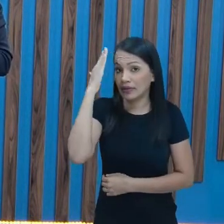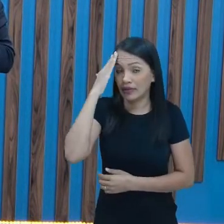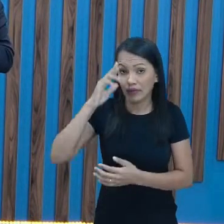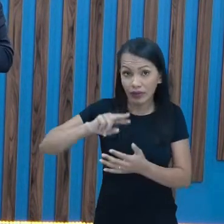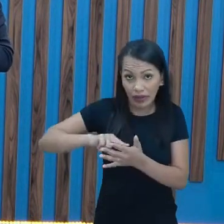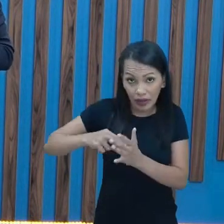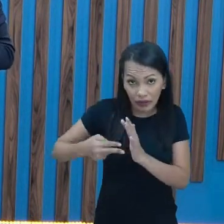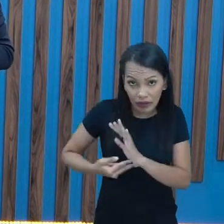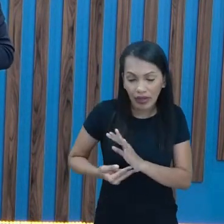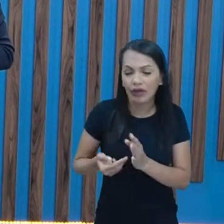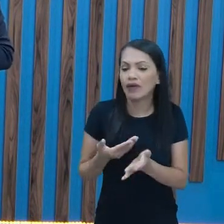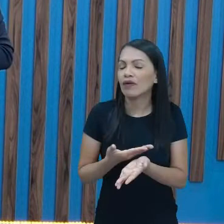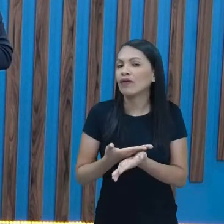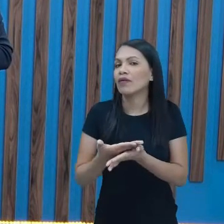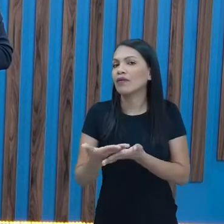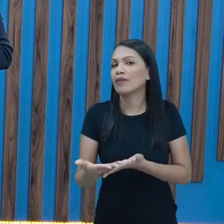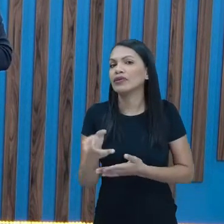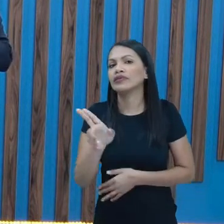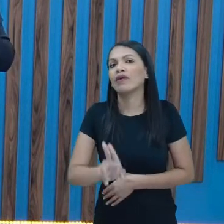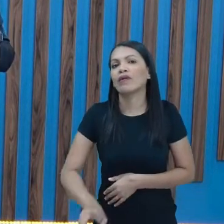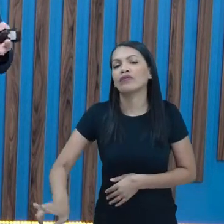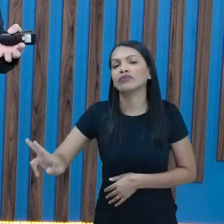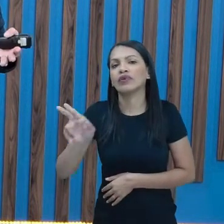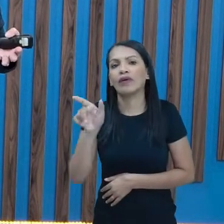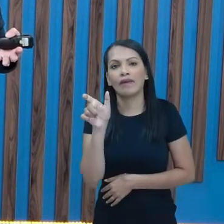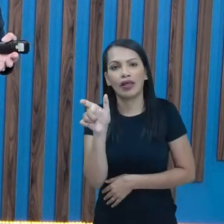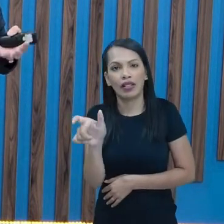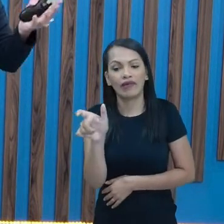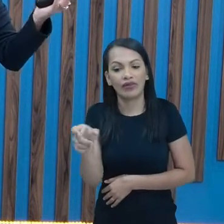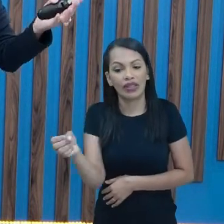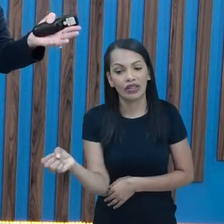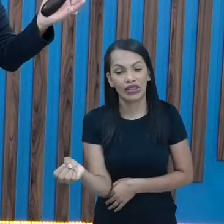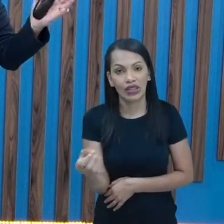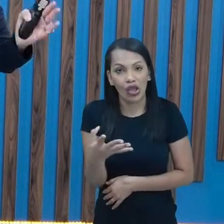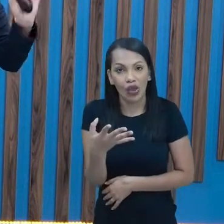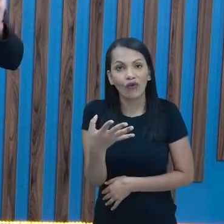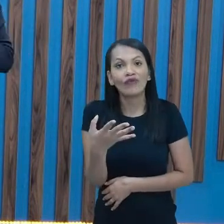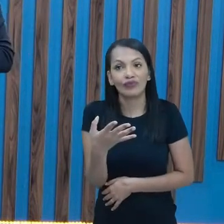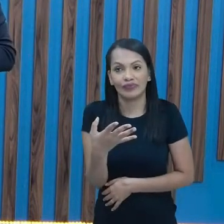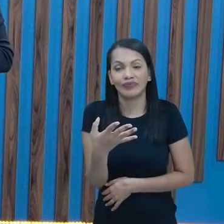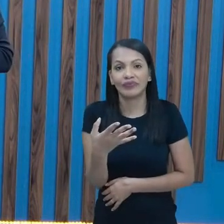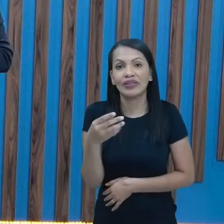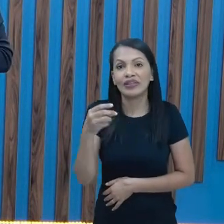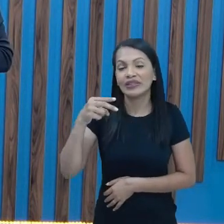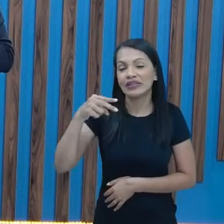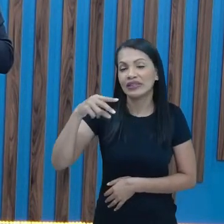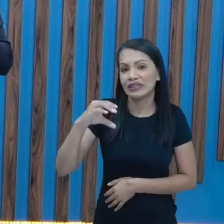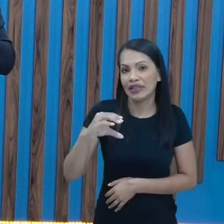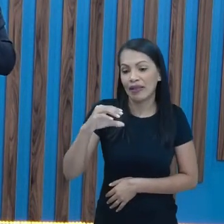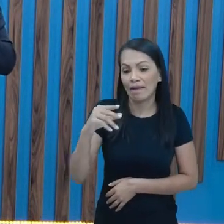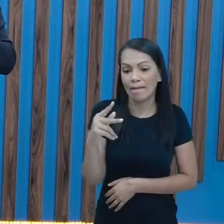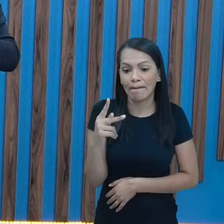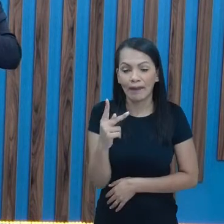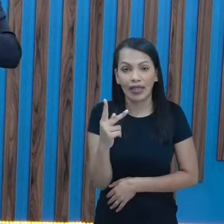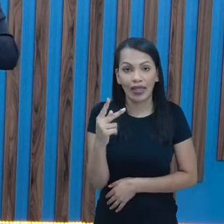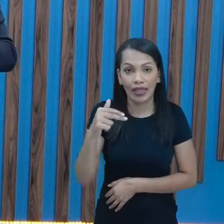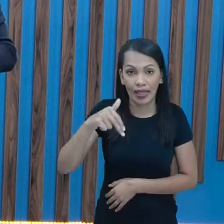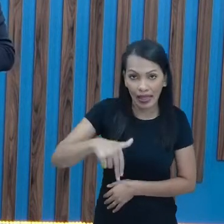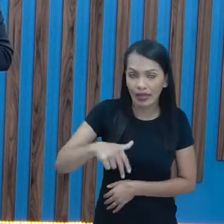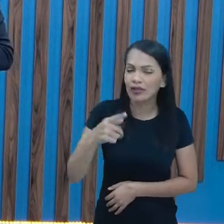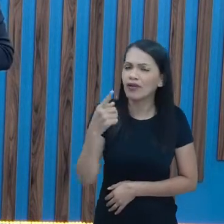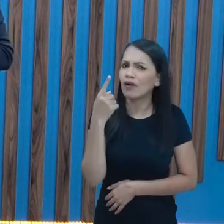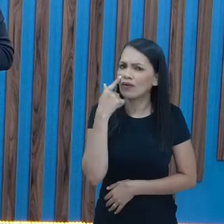significa? Comecem a utilizar essa palavra. É uma palavra nova, uma palavra do CPN. Olha que legal, não